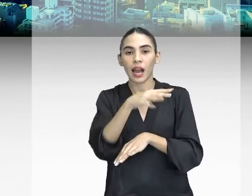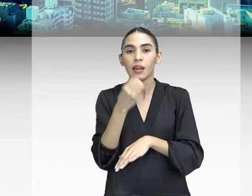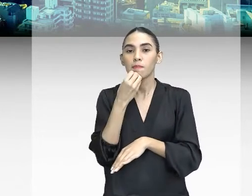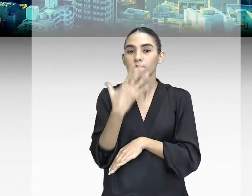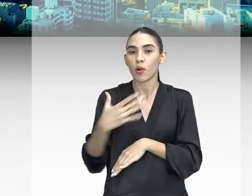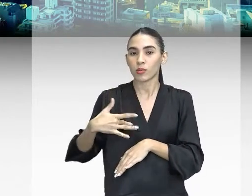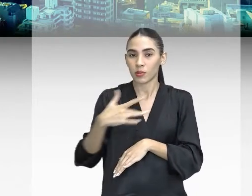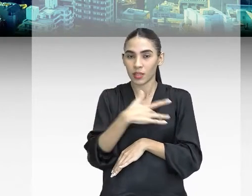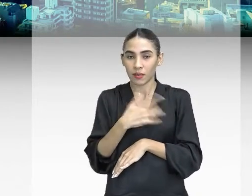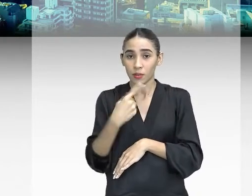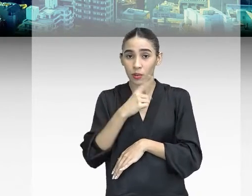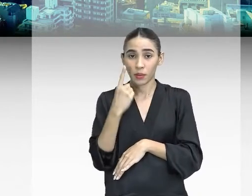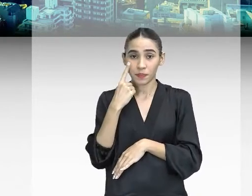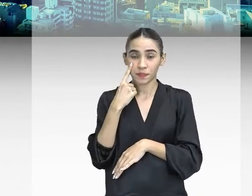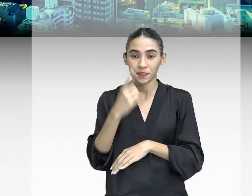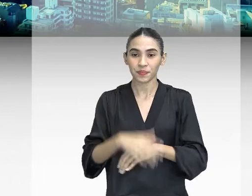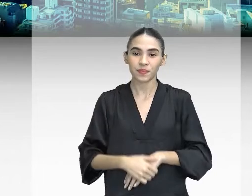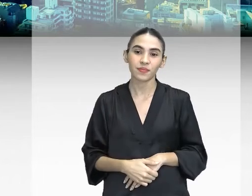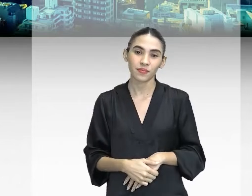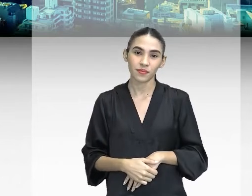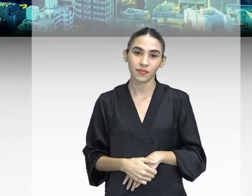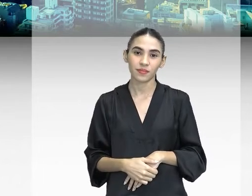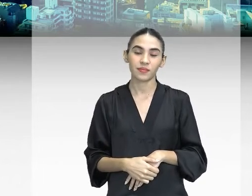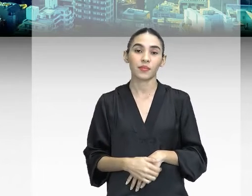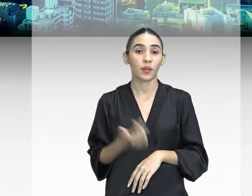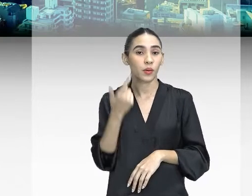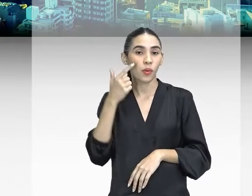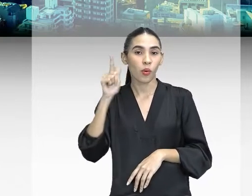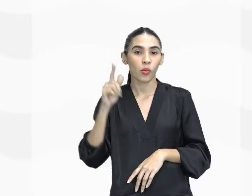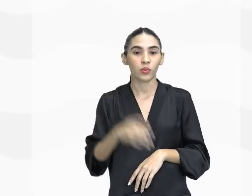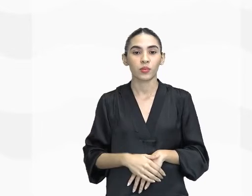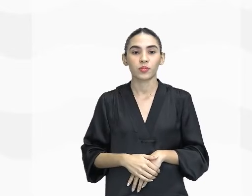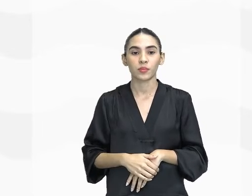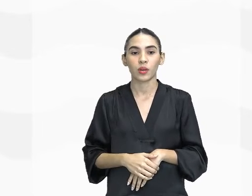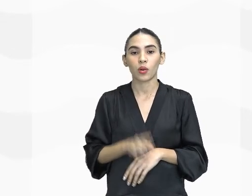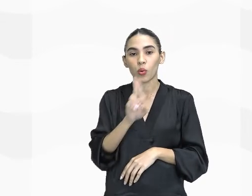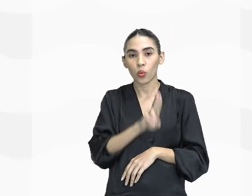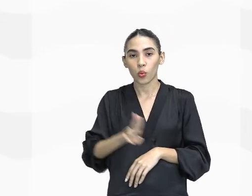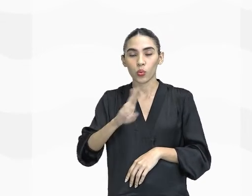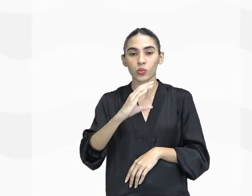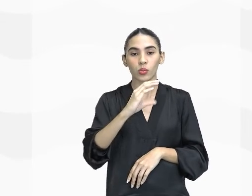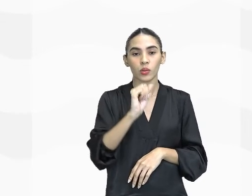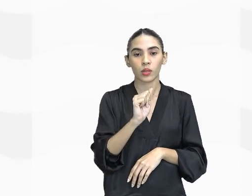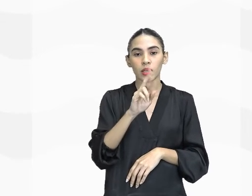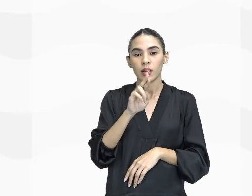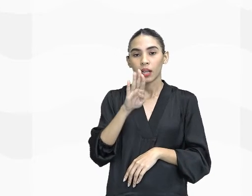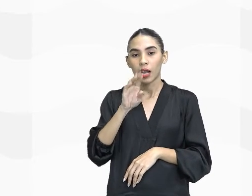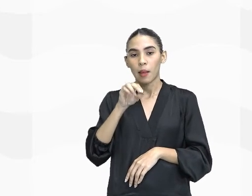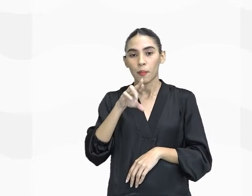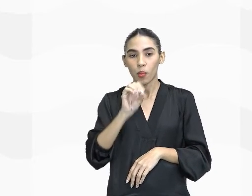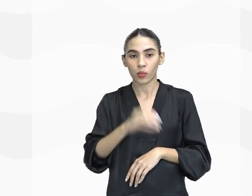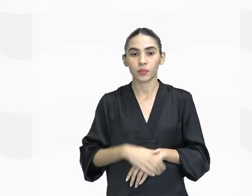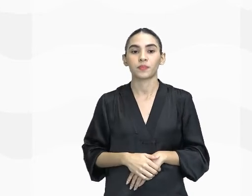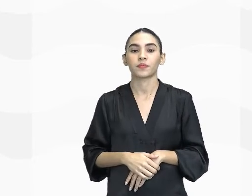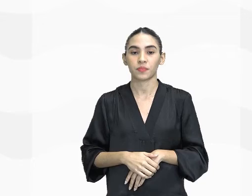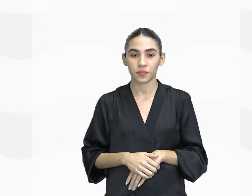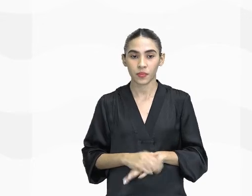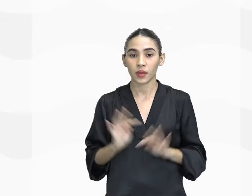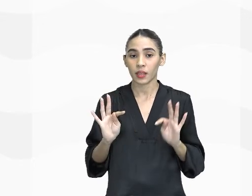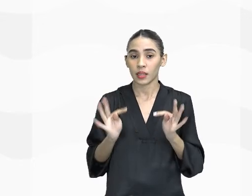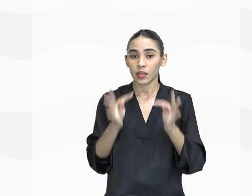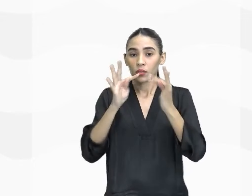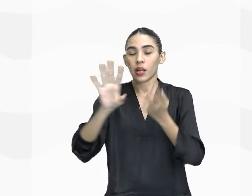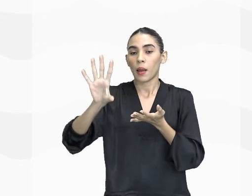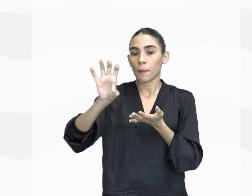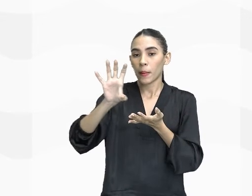a gente pôde observar. E aí a gente fala agora sobre um outro ponto, que é o armazenamento de carbono, né, professor? Exatamente, olha só, tecnologias de